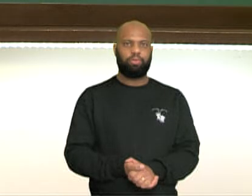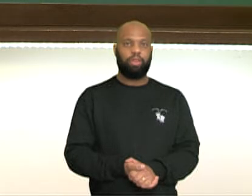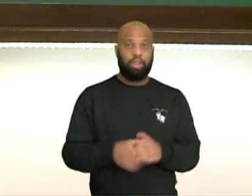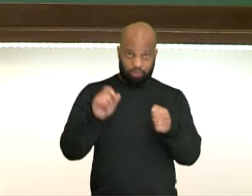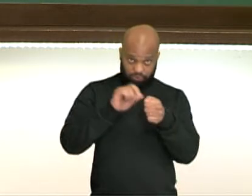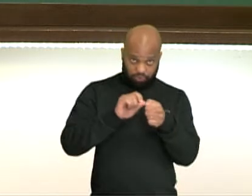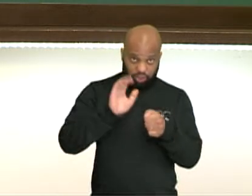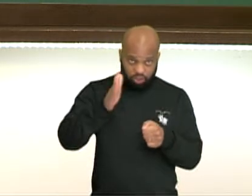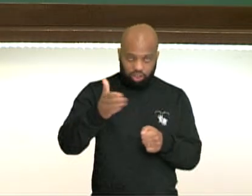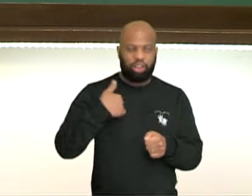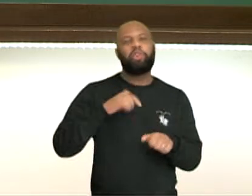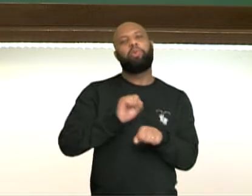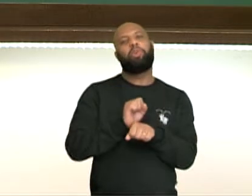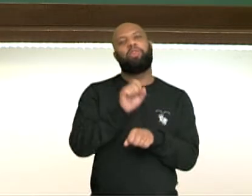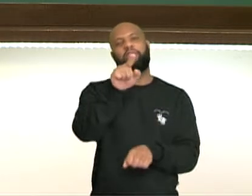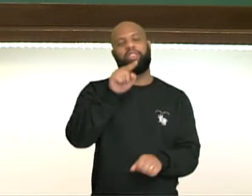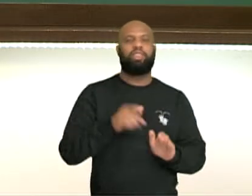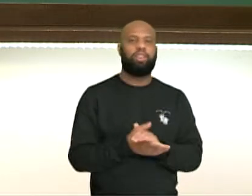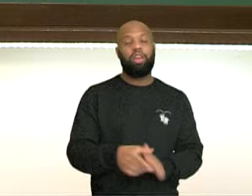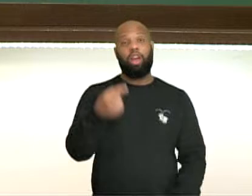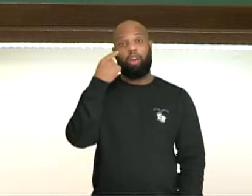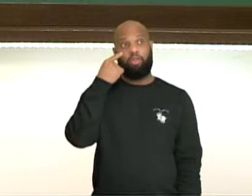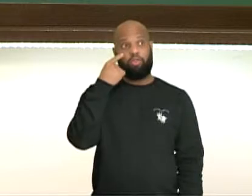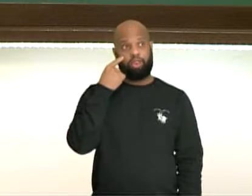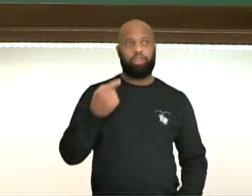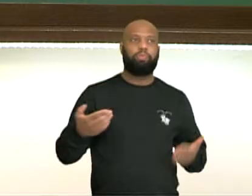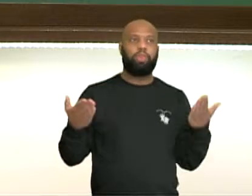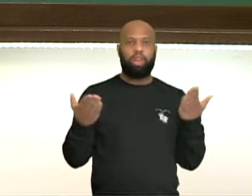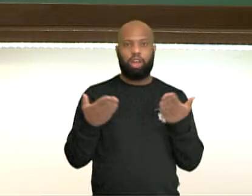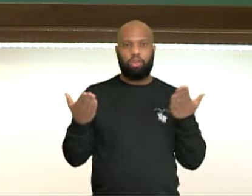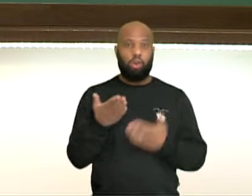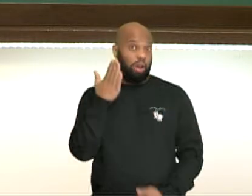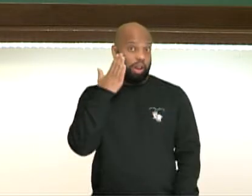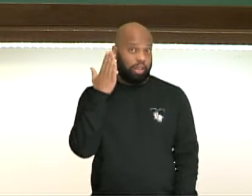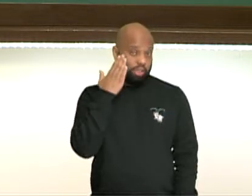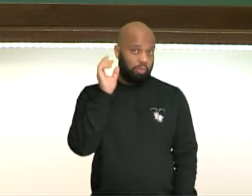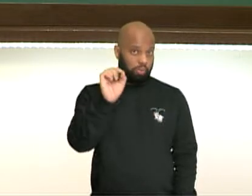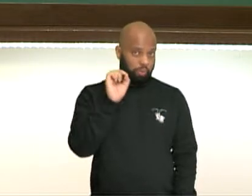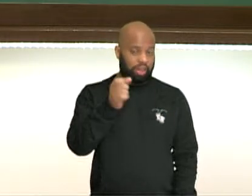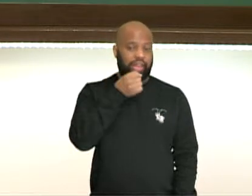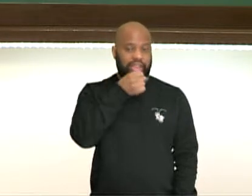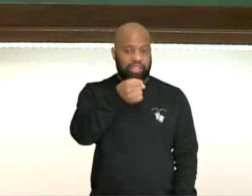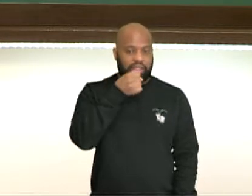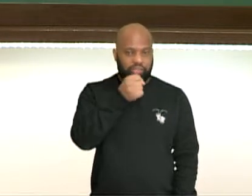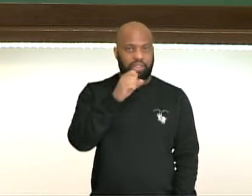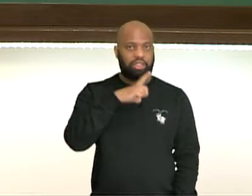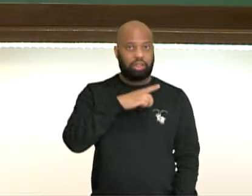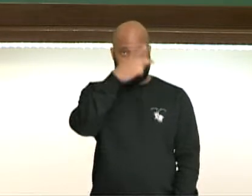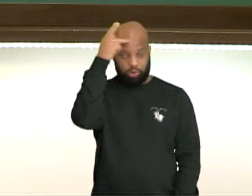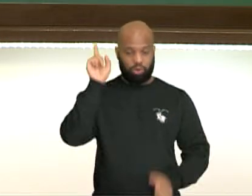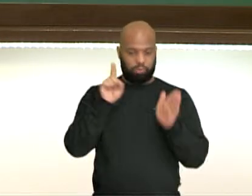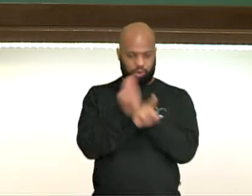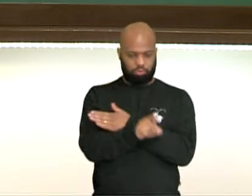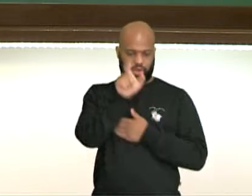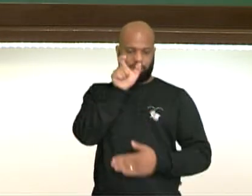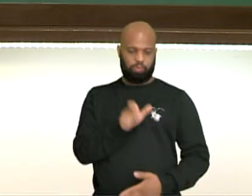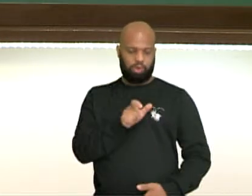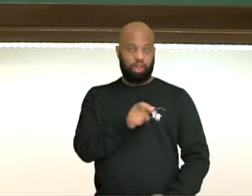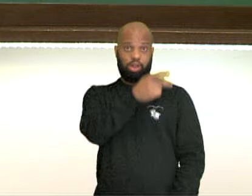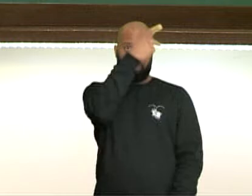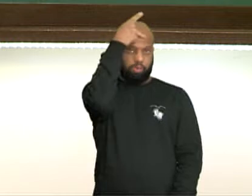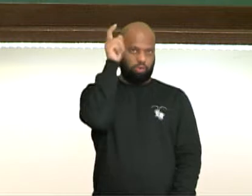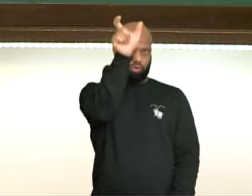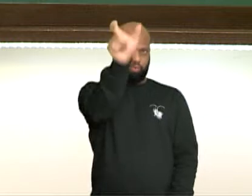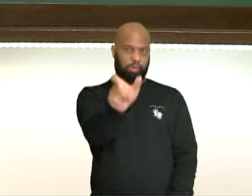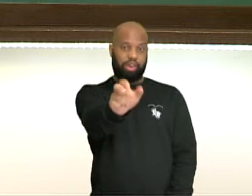Fez aí? Eu estava te aguardando aqui. Olha só. Sabendo que uma entrevista possui entrevistador e entrevistado, será que ela